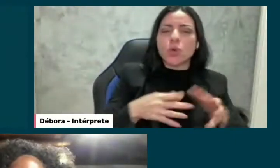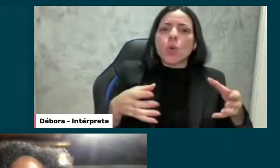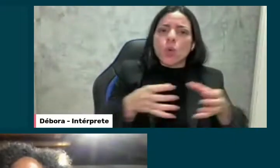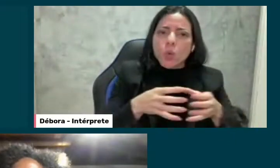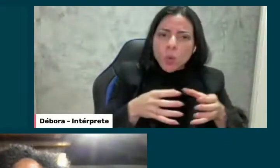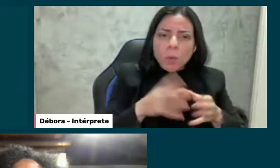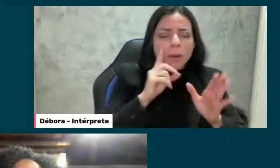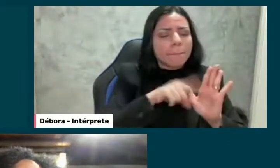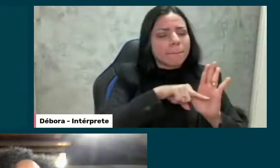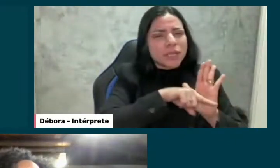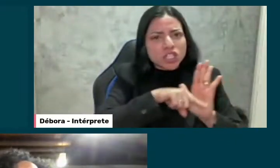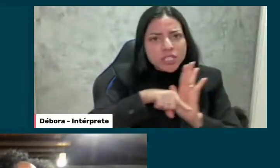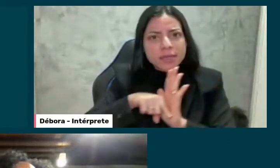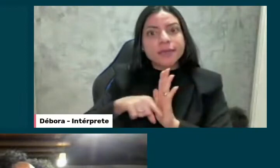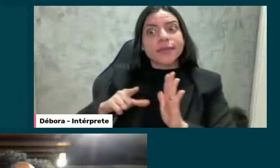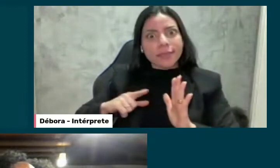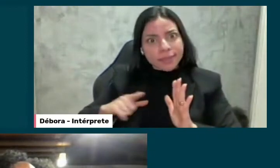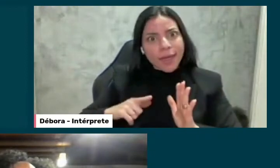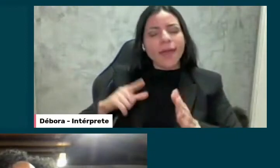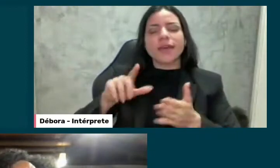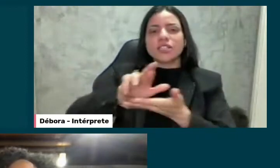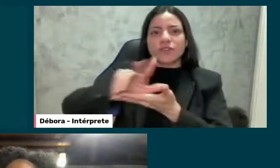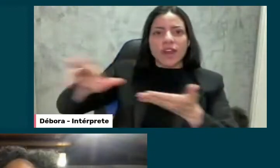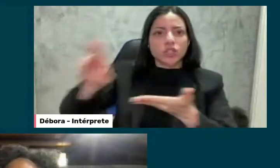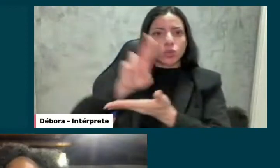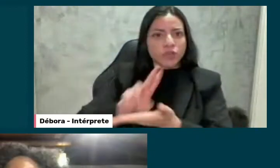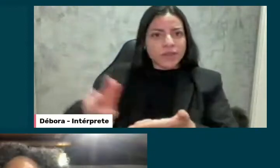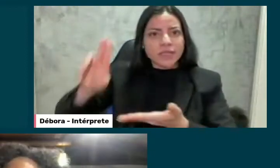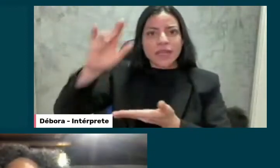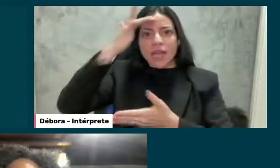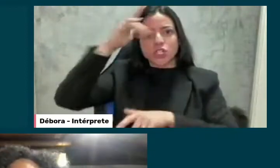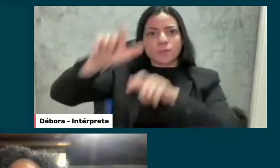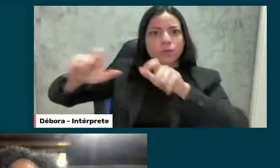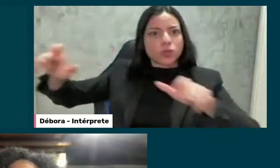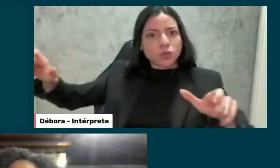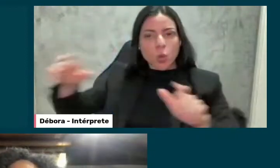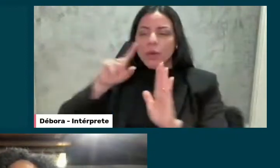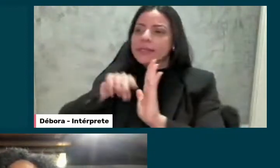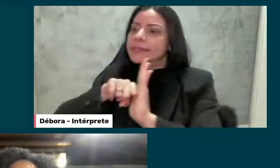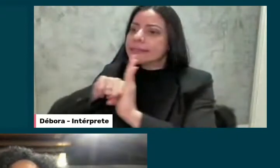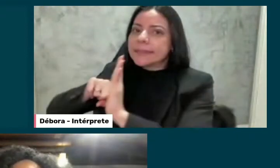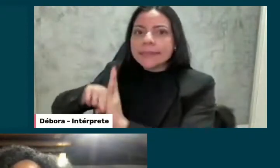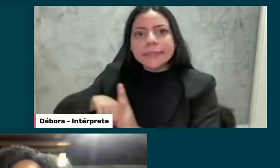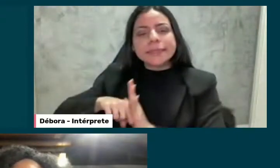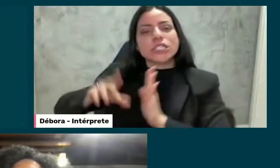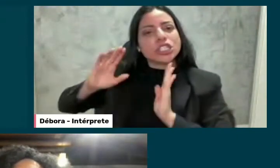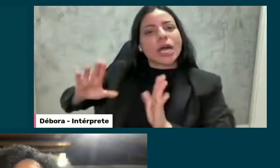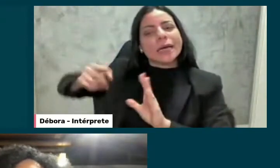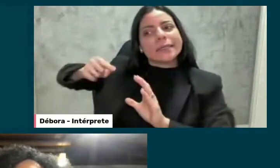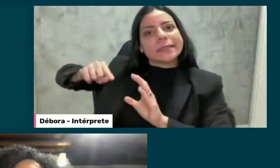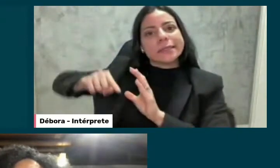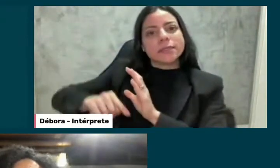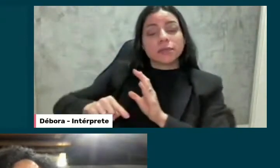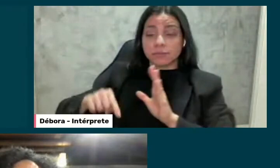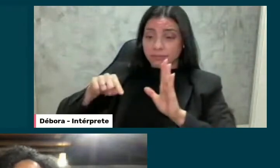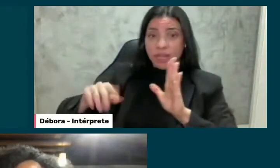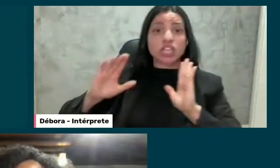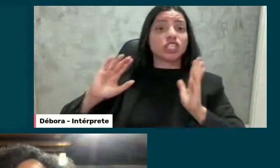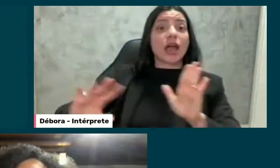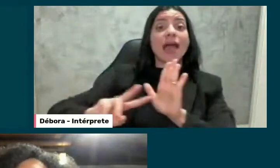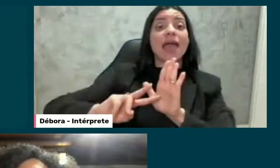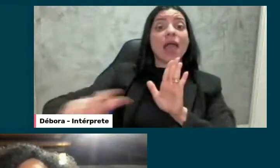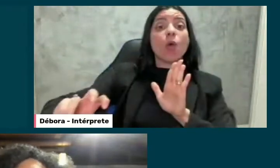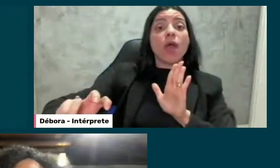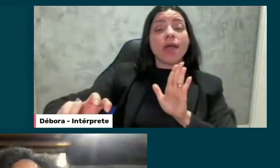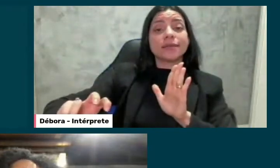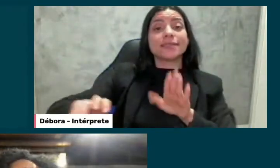liderando pesquisas em universidades, e elas contaram para mim que elas já reconhecem padrões de